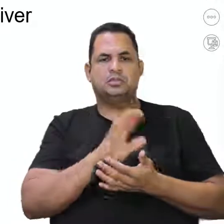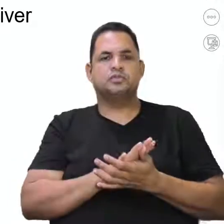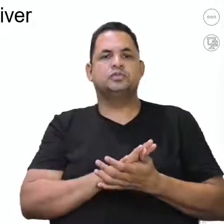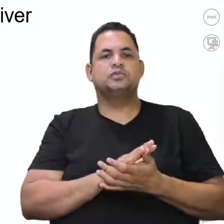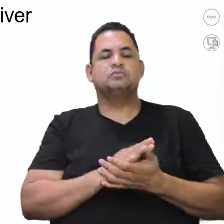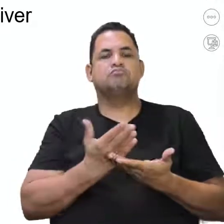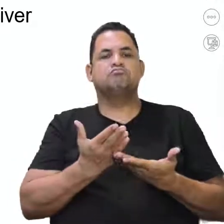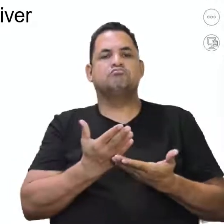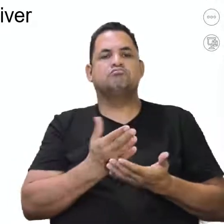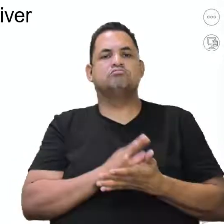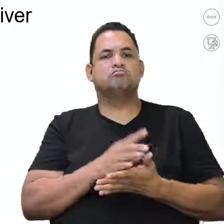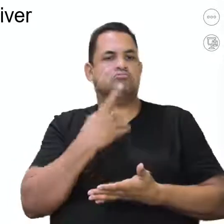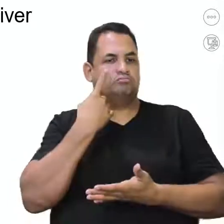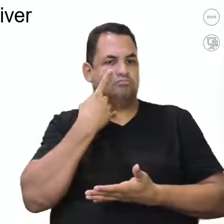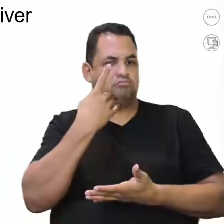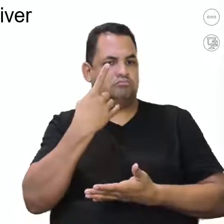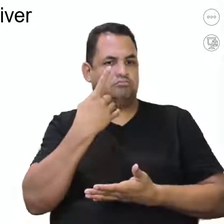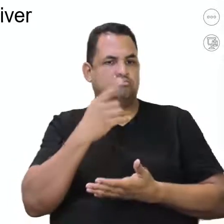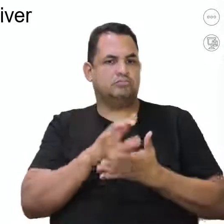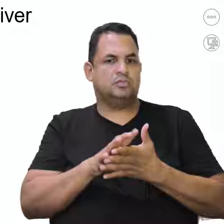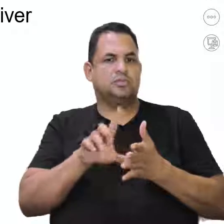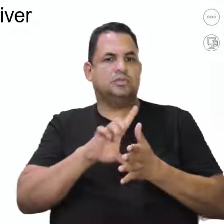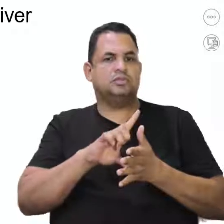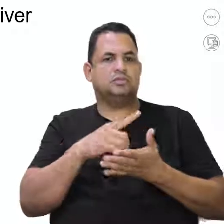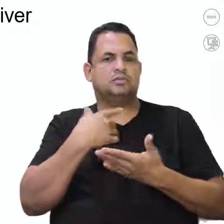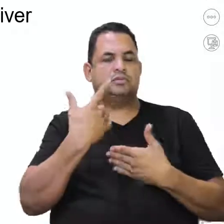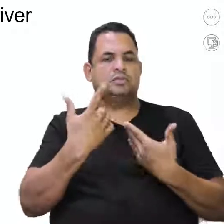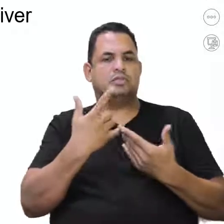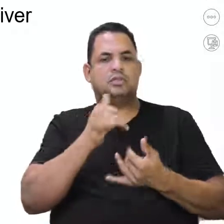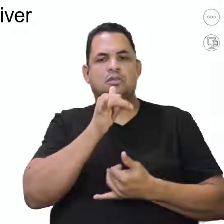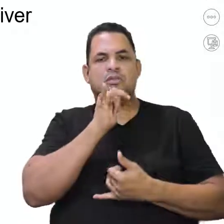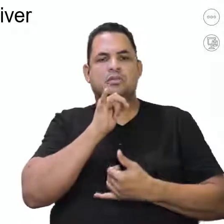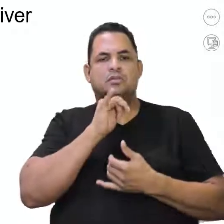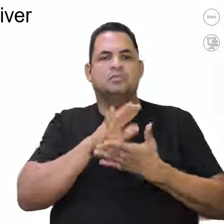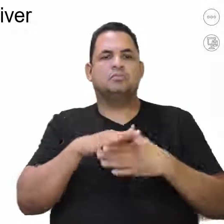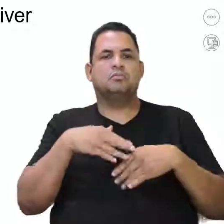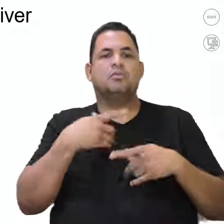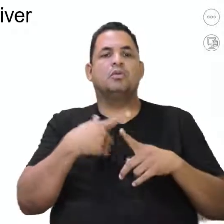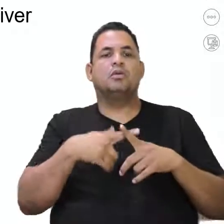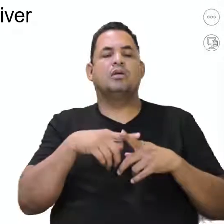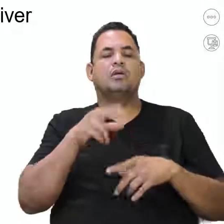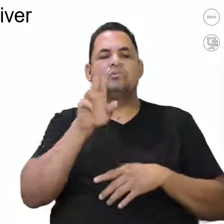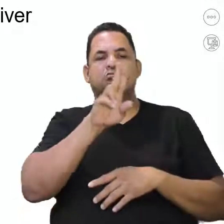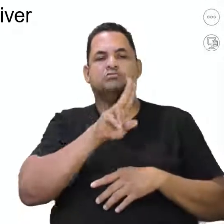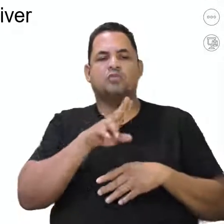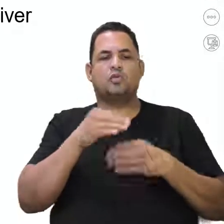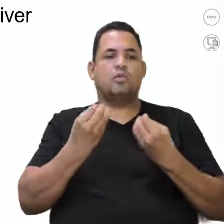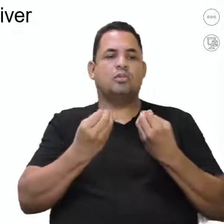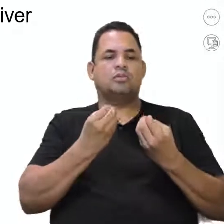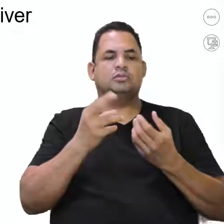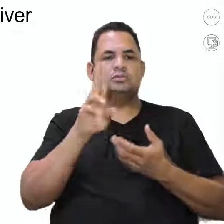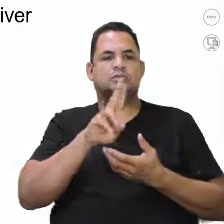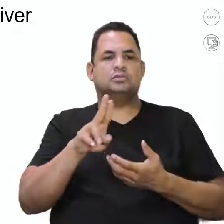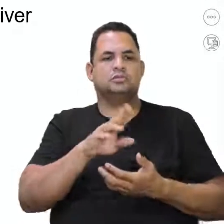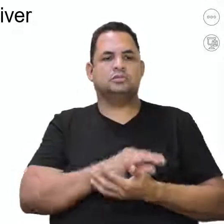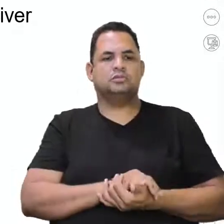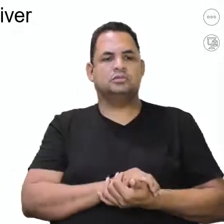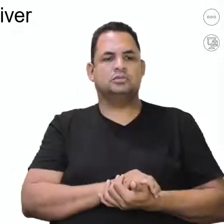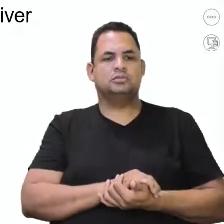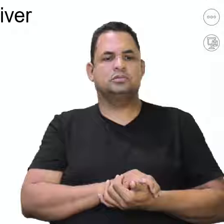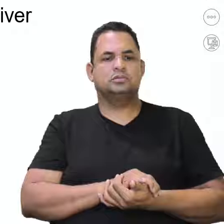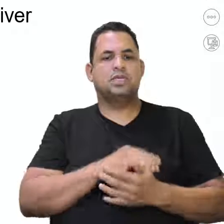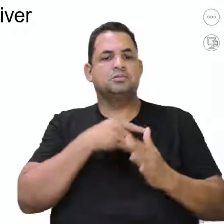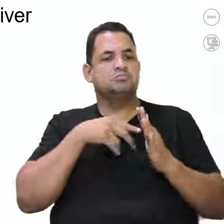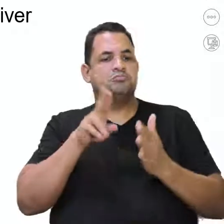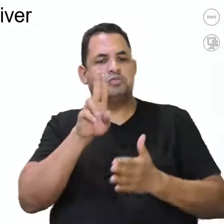pequenininha. E vamos ver aqui, antes de ver os exemplos, vamos ver para que ele é usado. Aqui embaixo, segue comigo. É